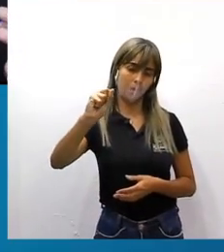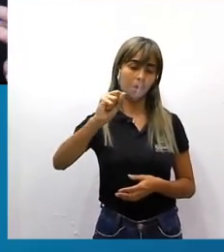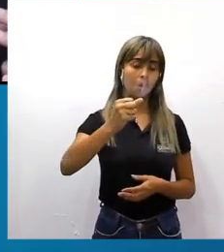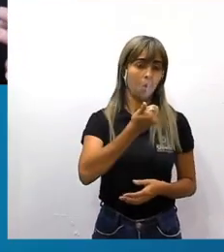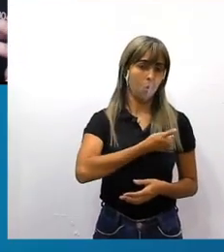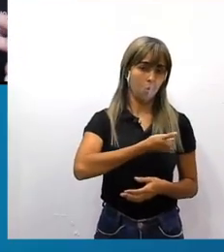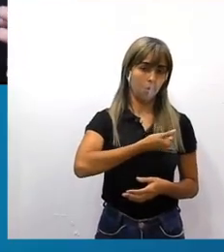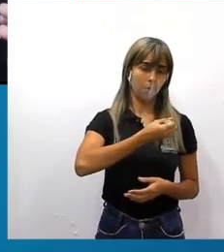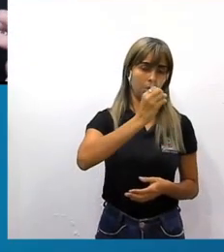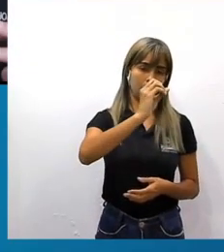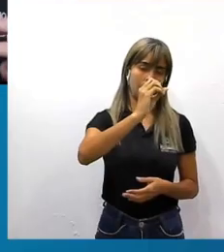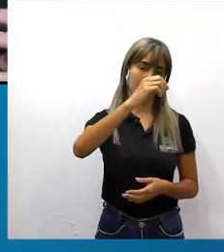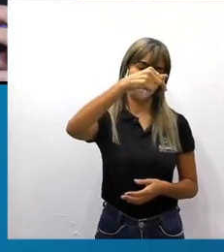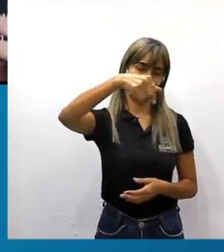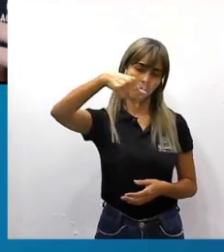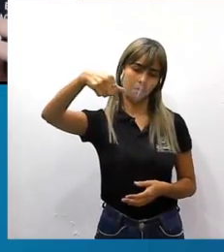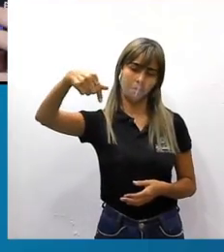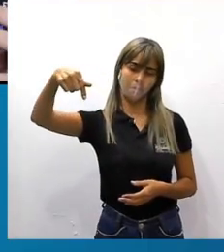assim,